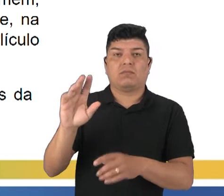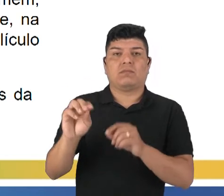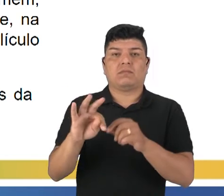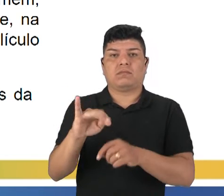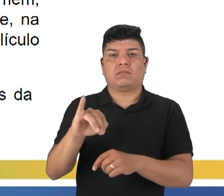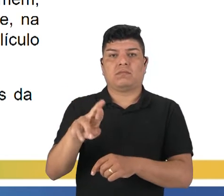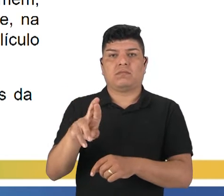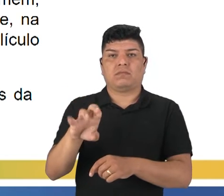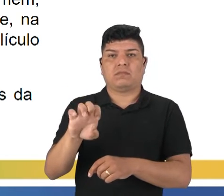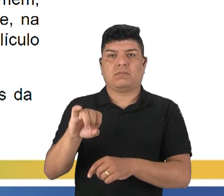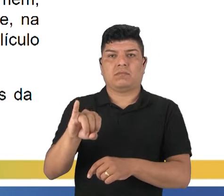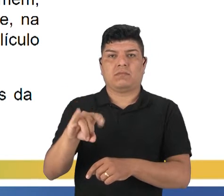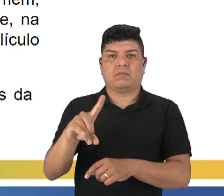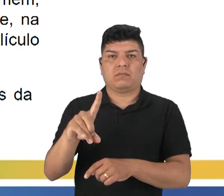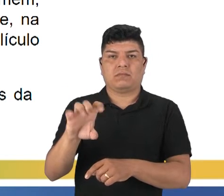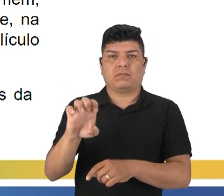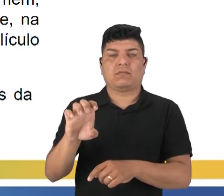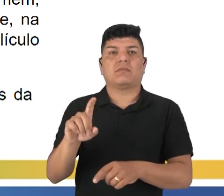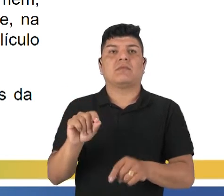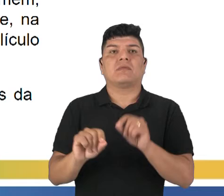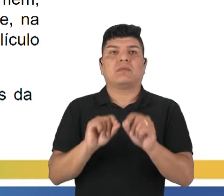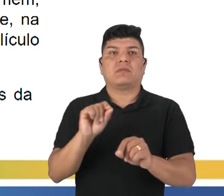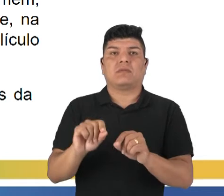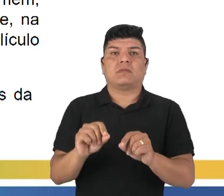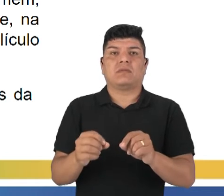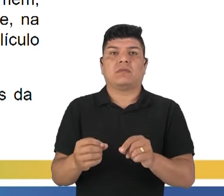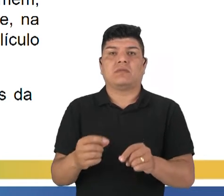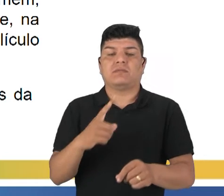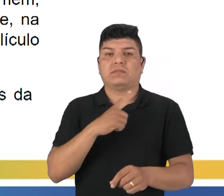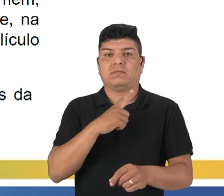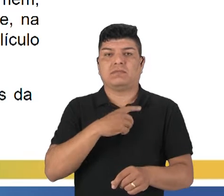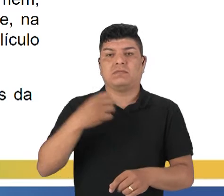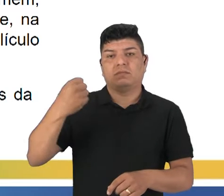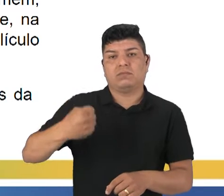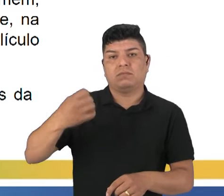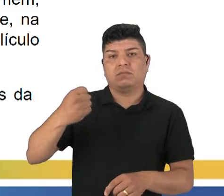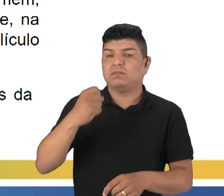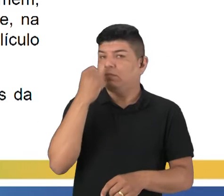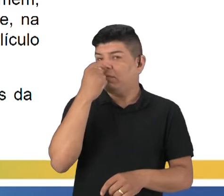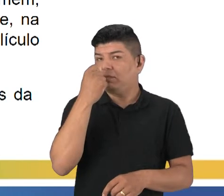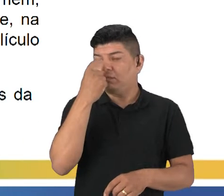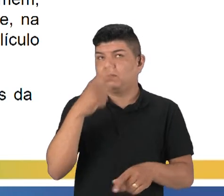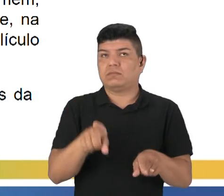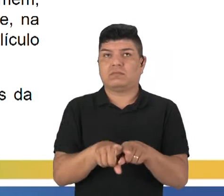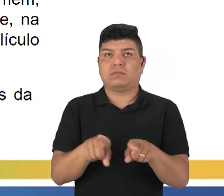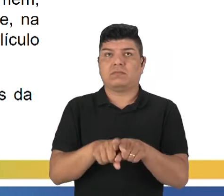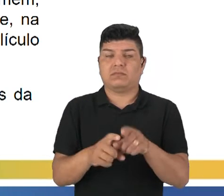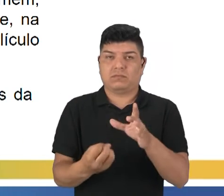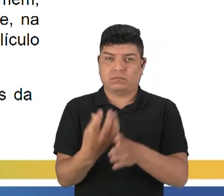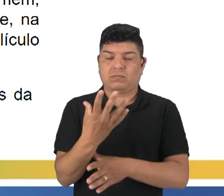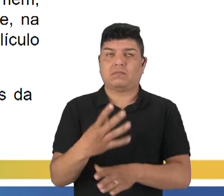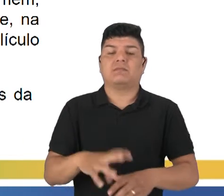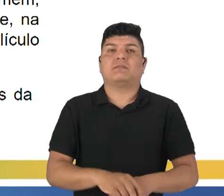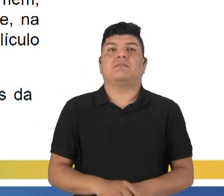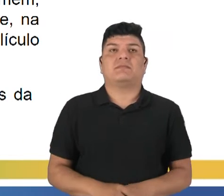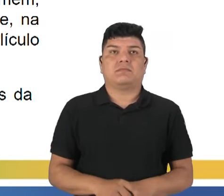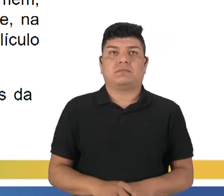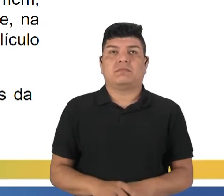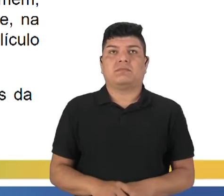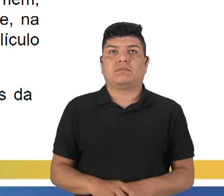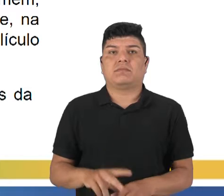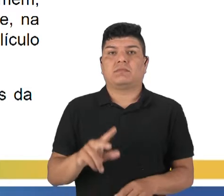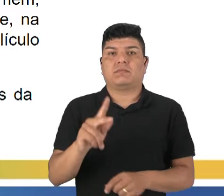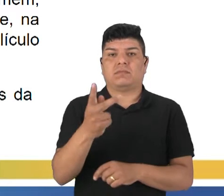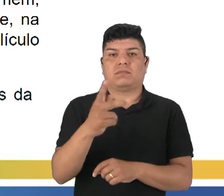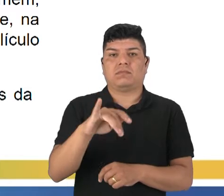tireoide. A prolactina, que é a produção de leite das glândulas mamárias. Bom, a hipófise, ela fica